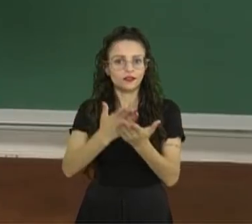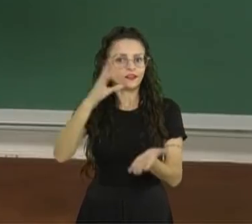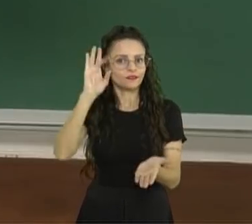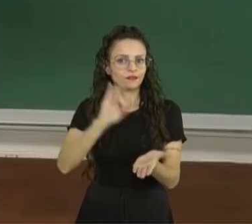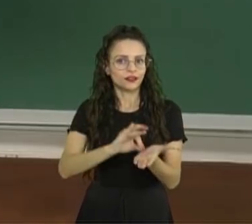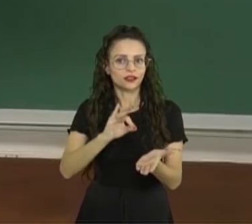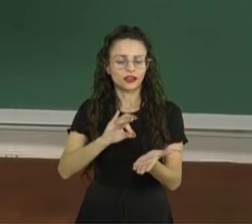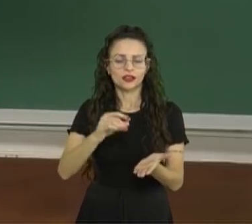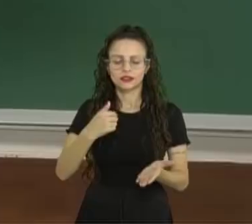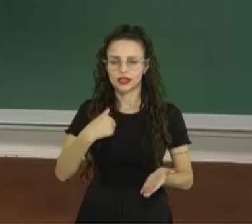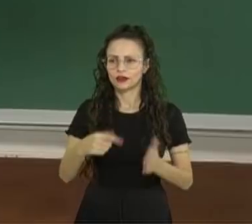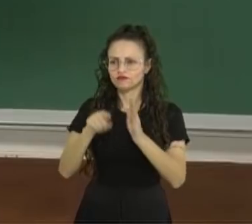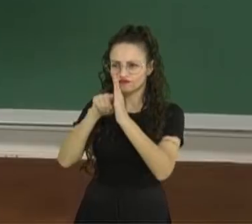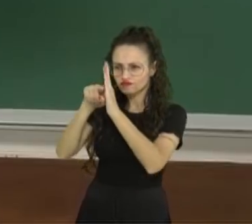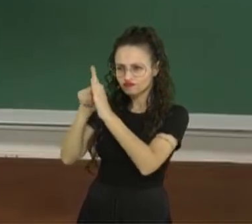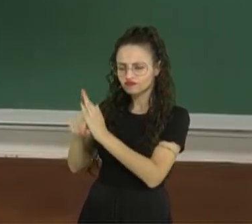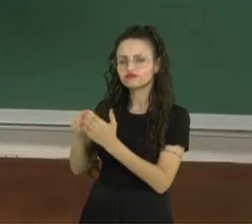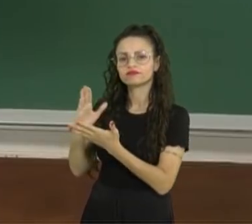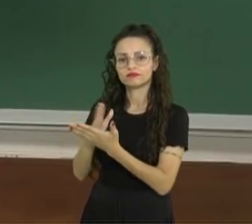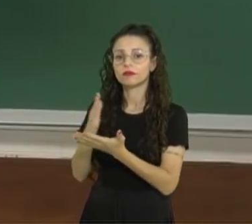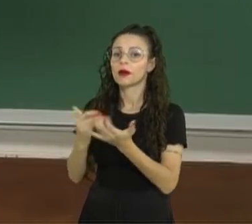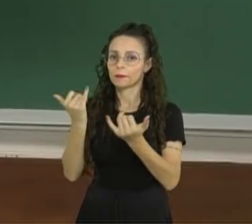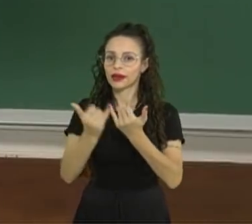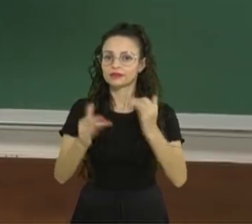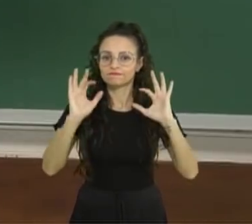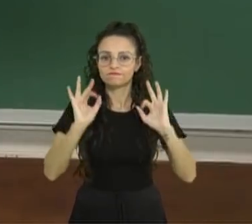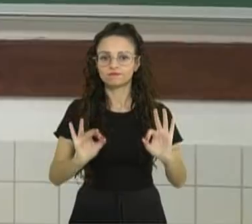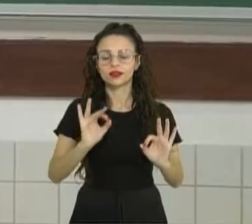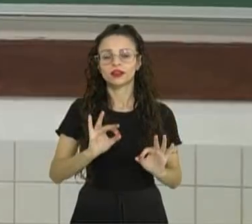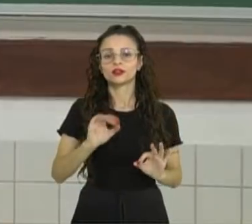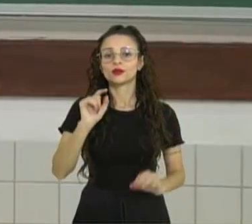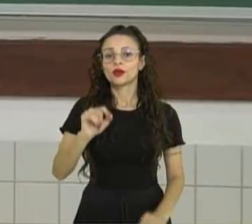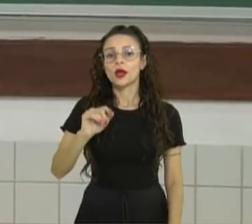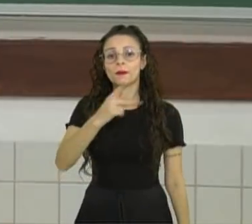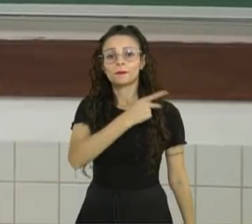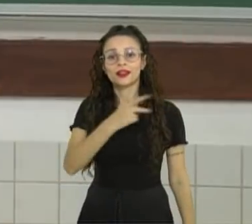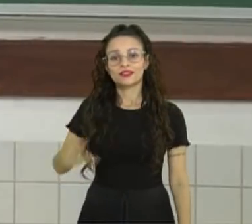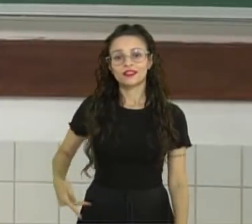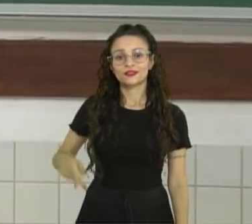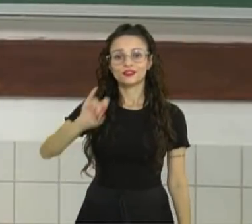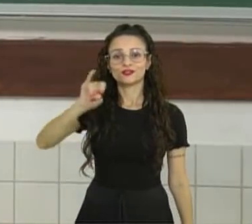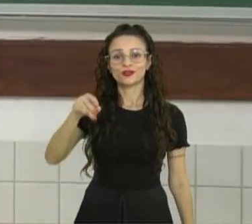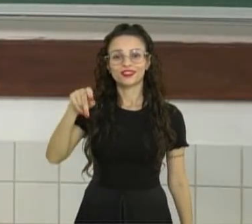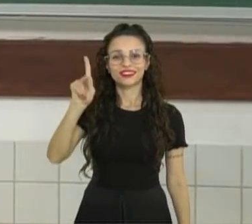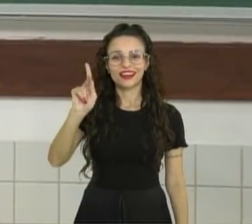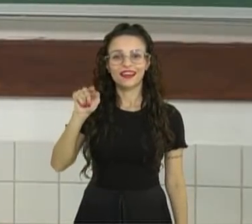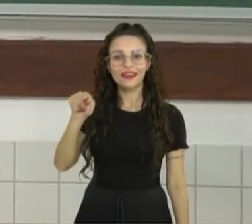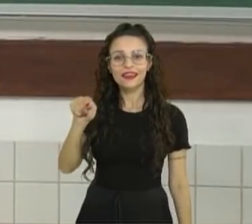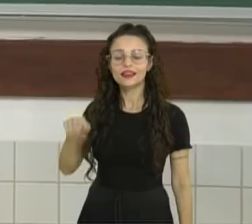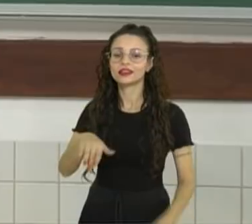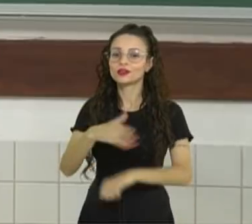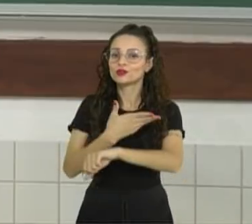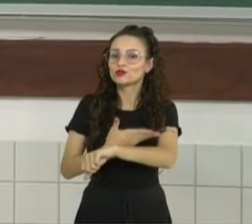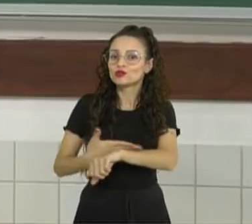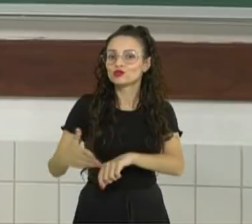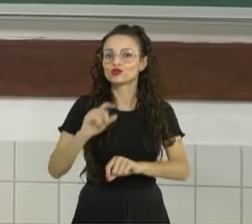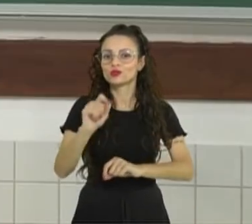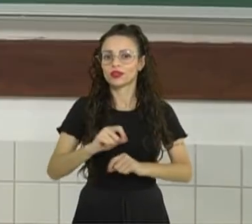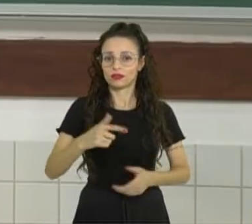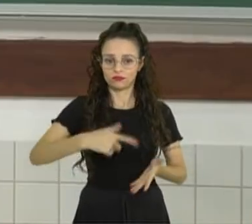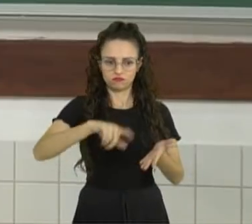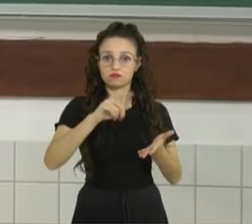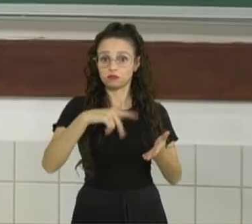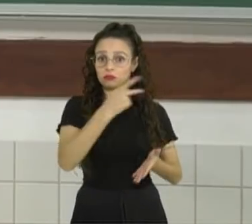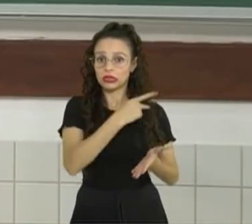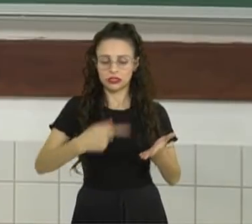carta, fui lá pesquisar nos livros, parece que realmente o presidente Juscelino Kubitschek tinha o costume de fazer uma carta de próprio cunho,